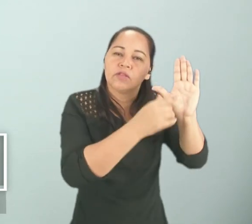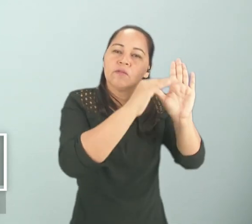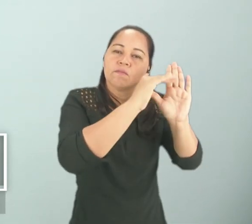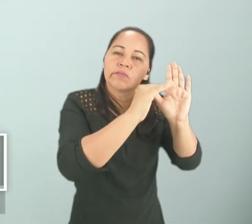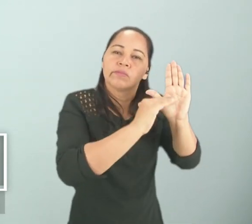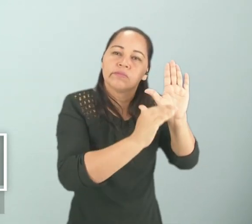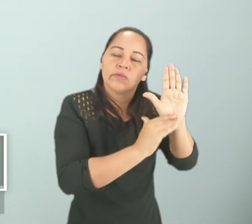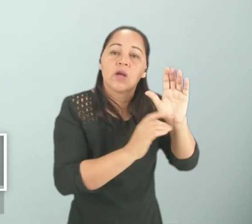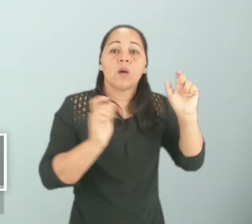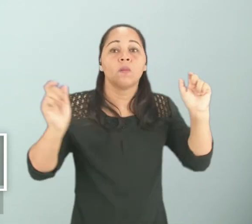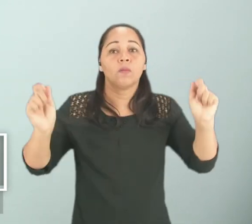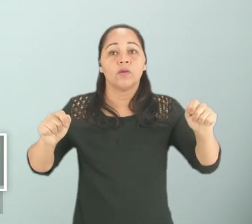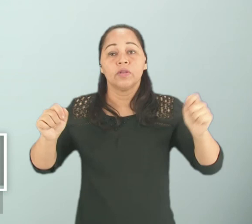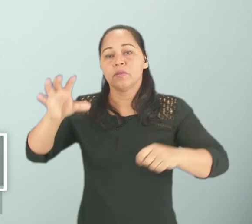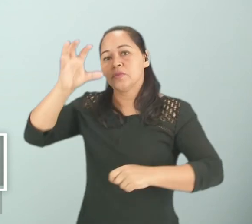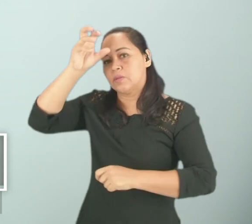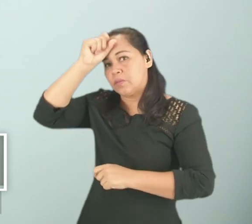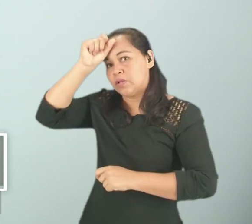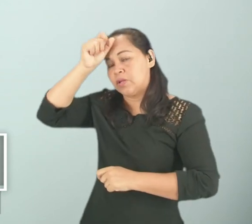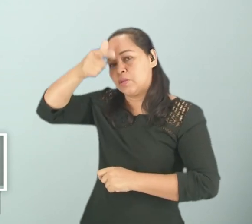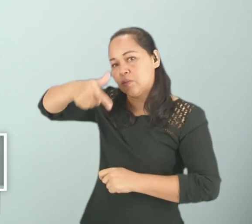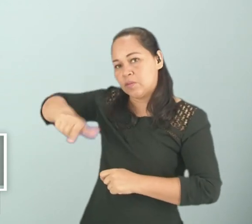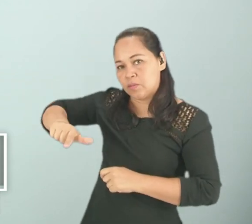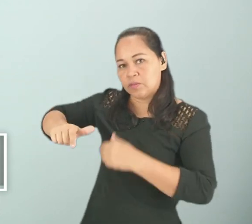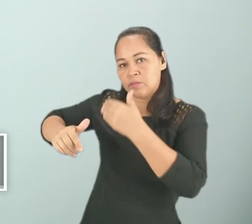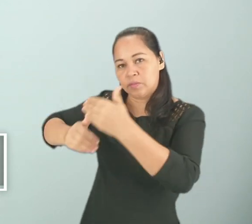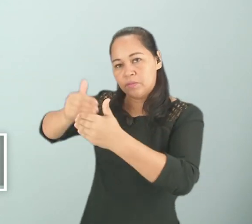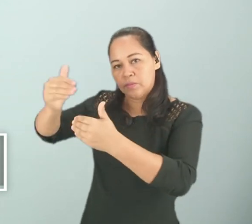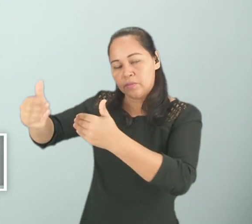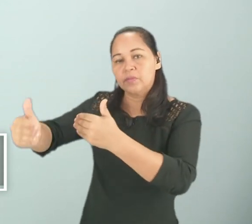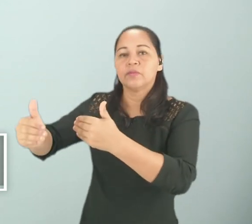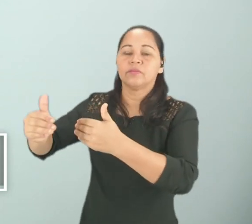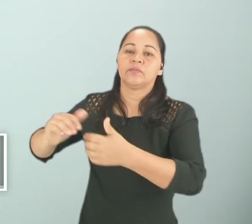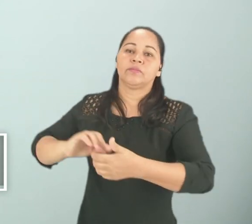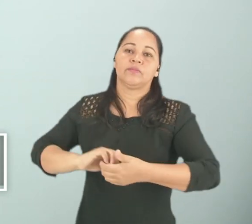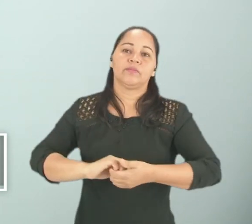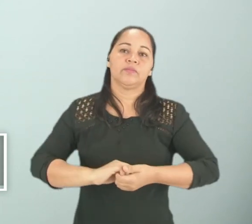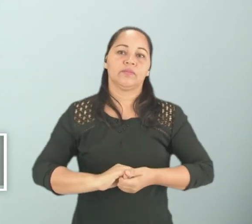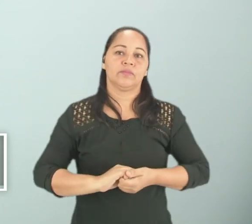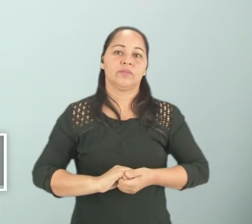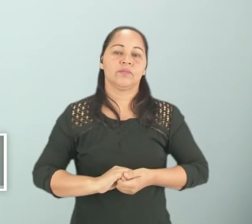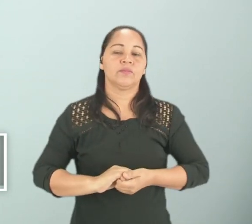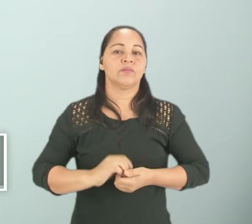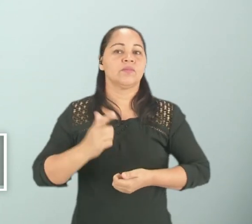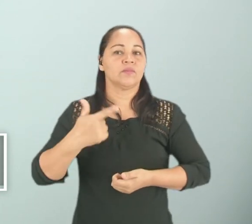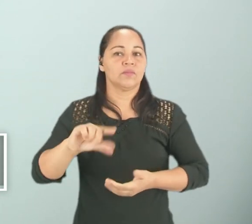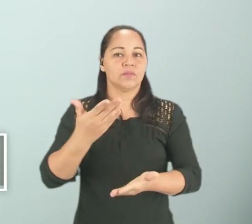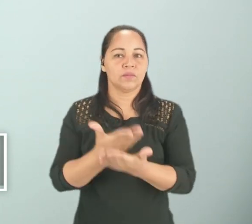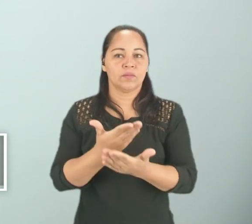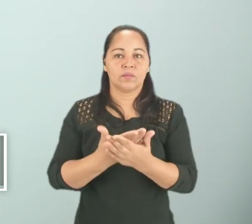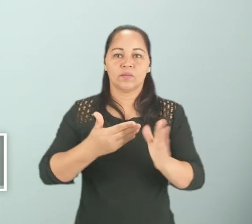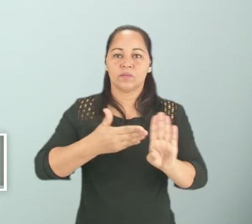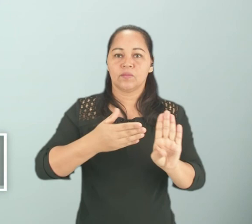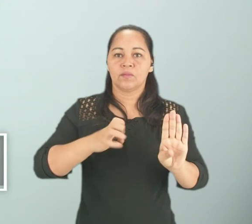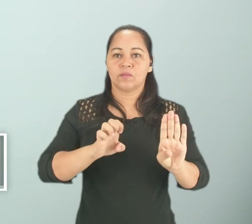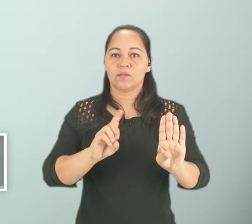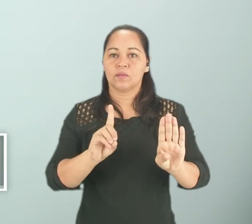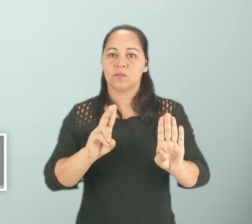poder adentrarmos em outro método posteriormente. E outras informações, acesse a